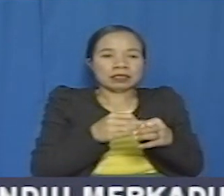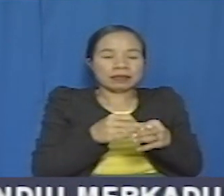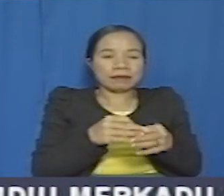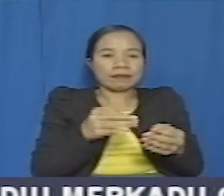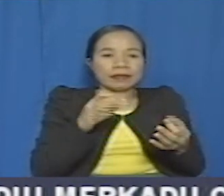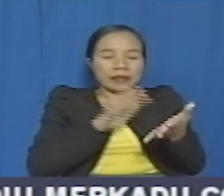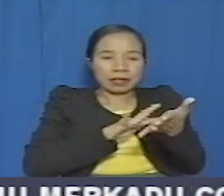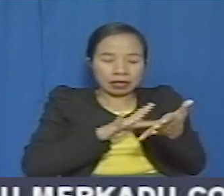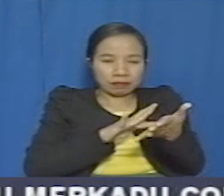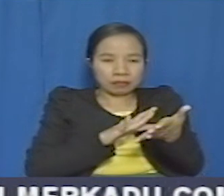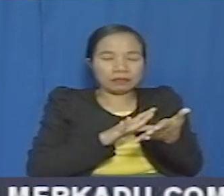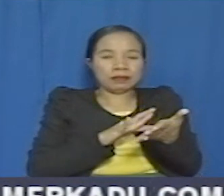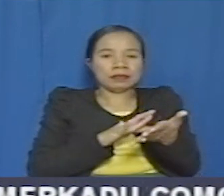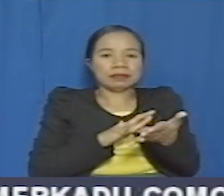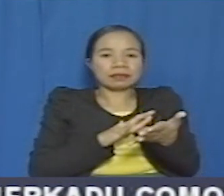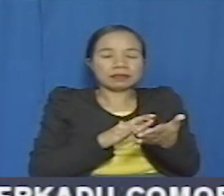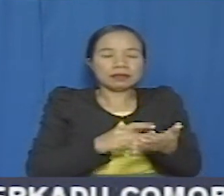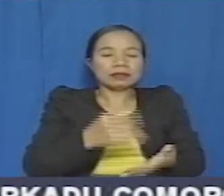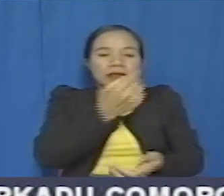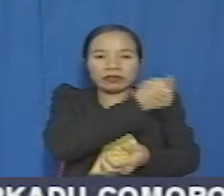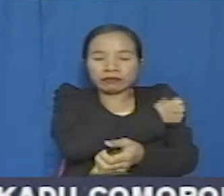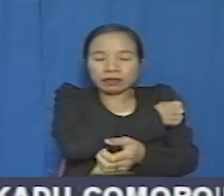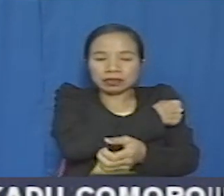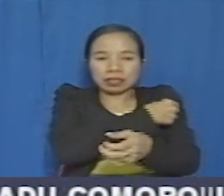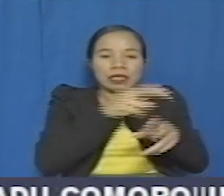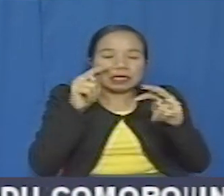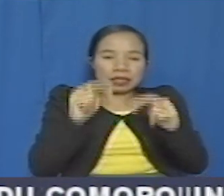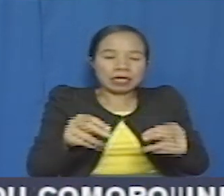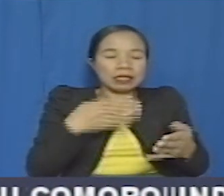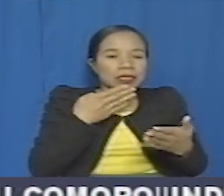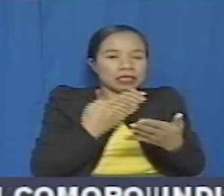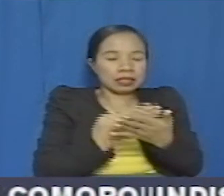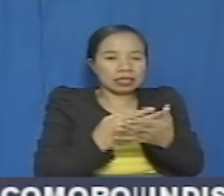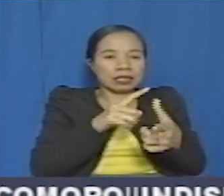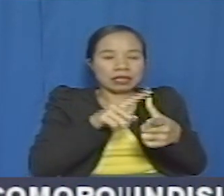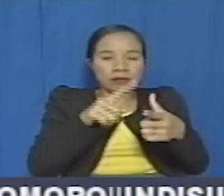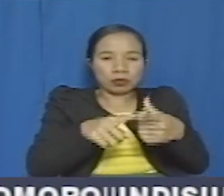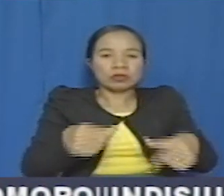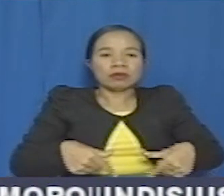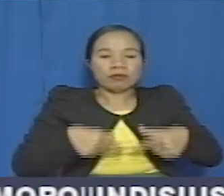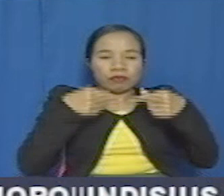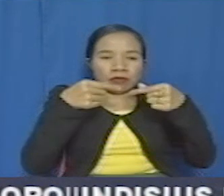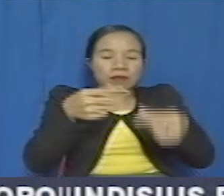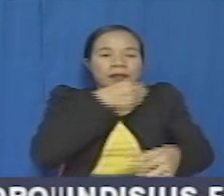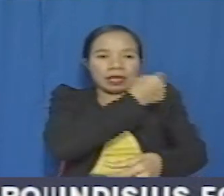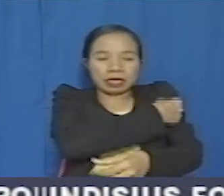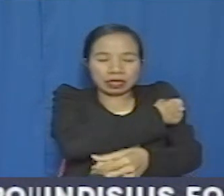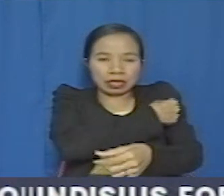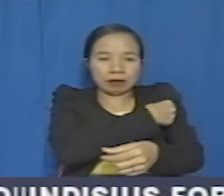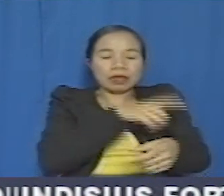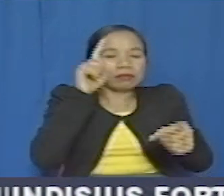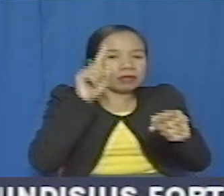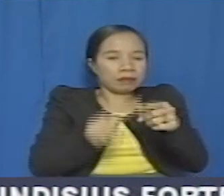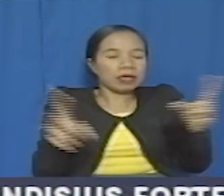equipamentos husi ai moro ka vacina serne tem que iha condição dia antes atu fo ba iha cidadão sira parlabele